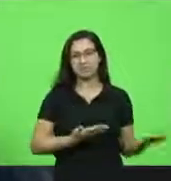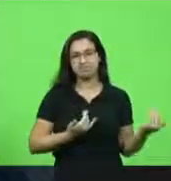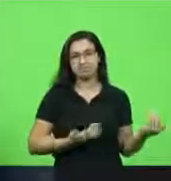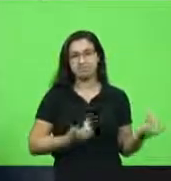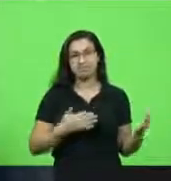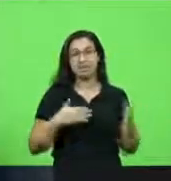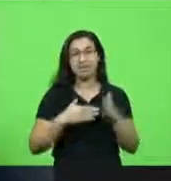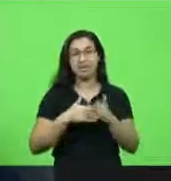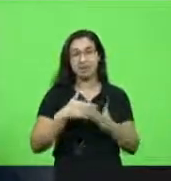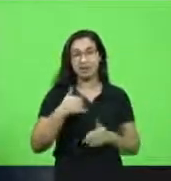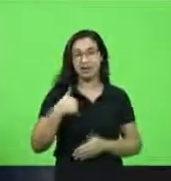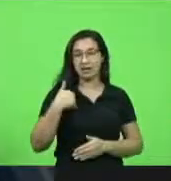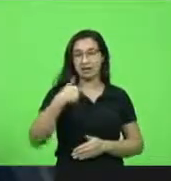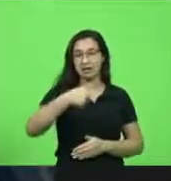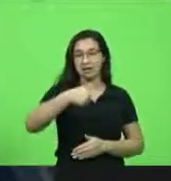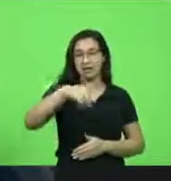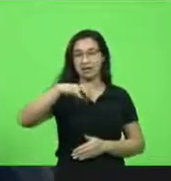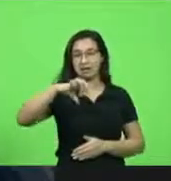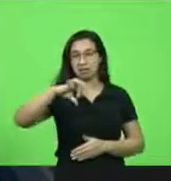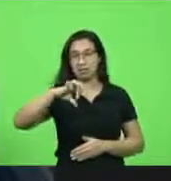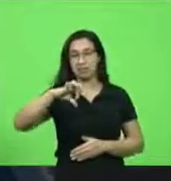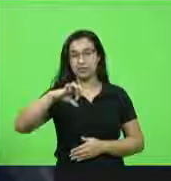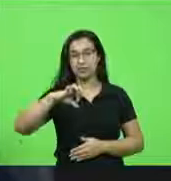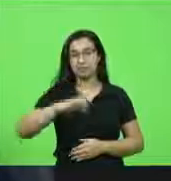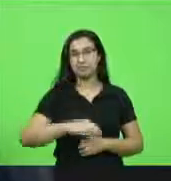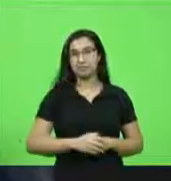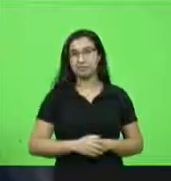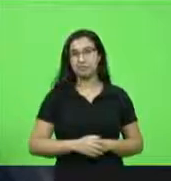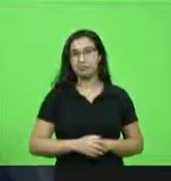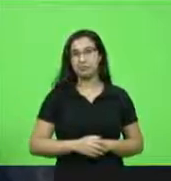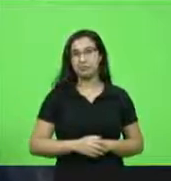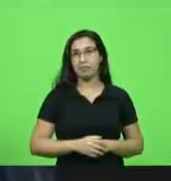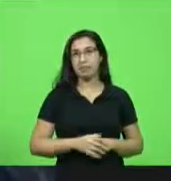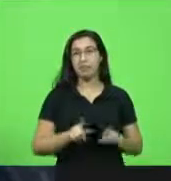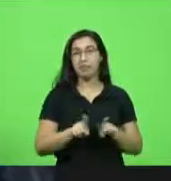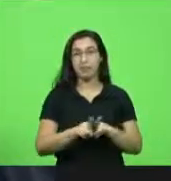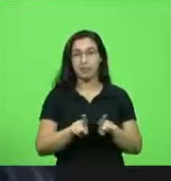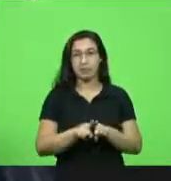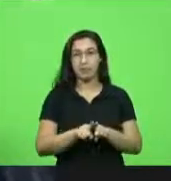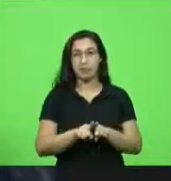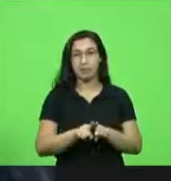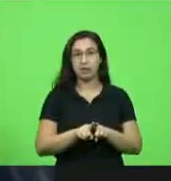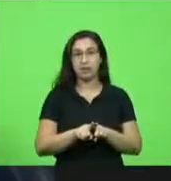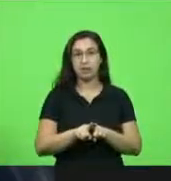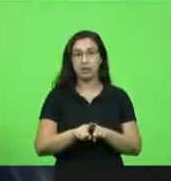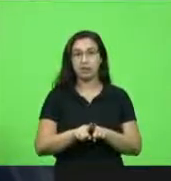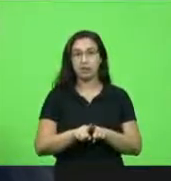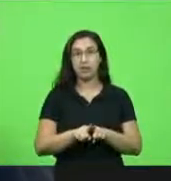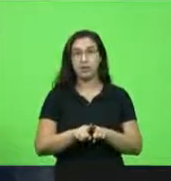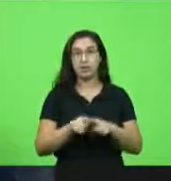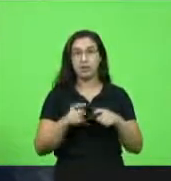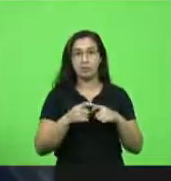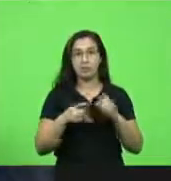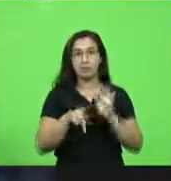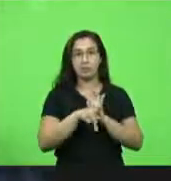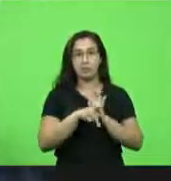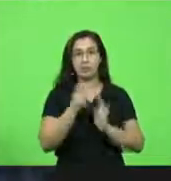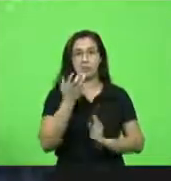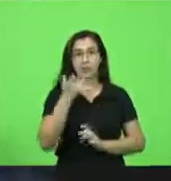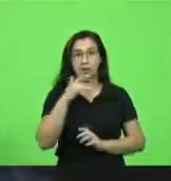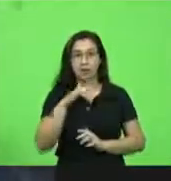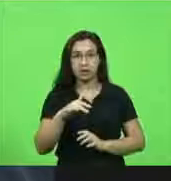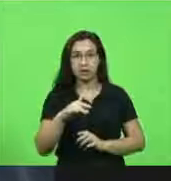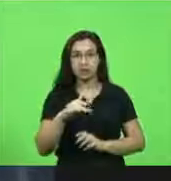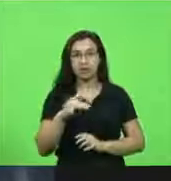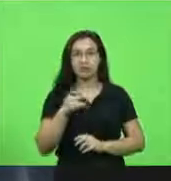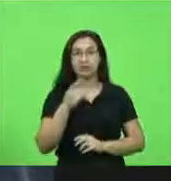anos. Os dados da Sociedade Brasileira de Pediatria indicam que parte dessas situações ocorre em âmbito doméstico e tem como